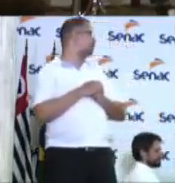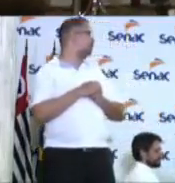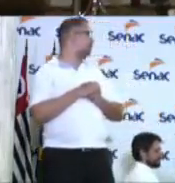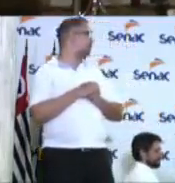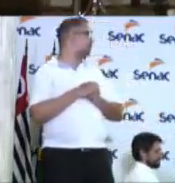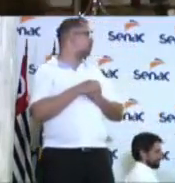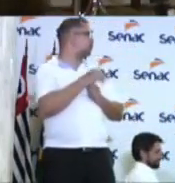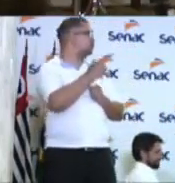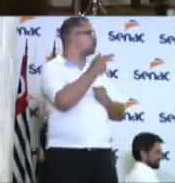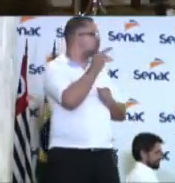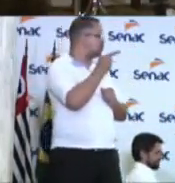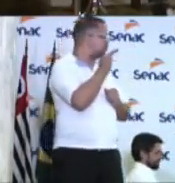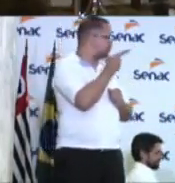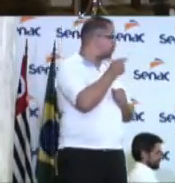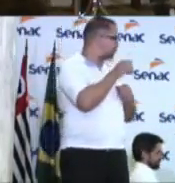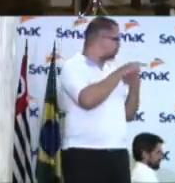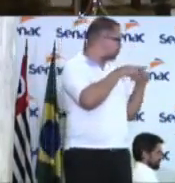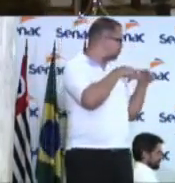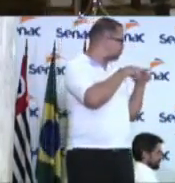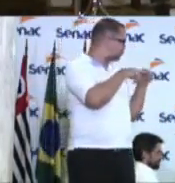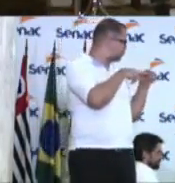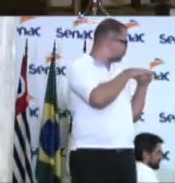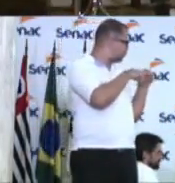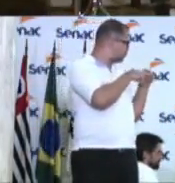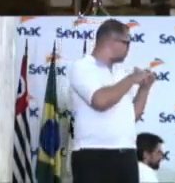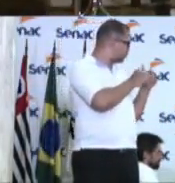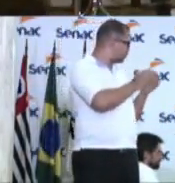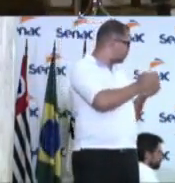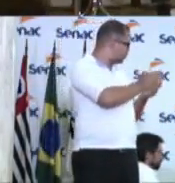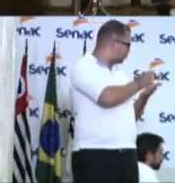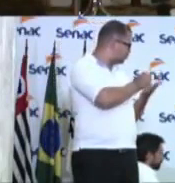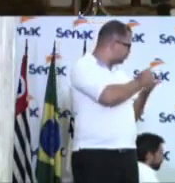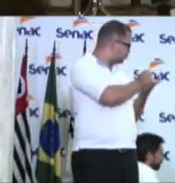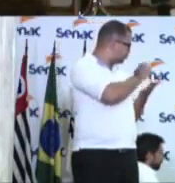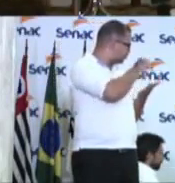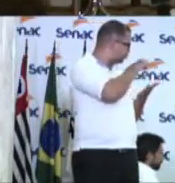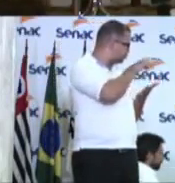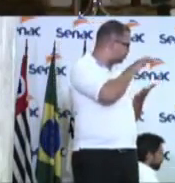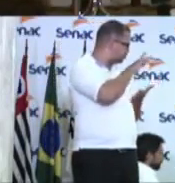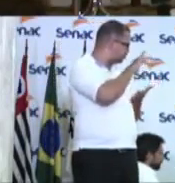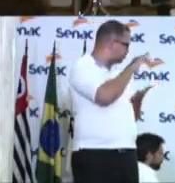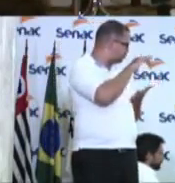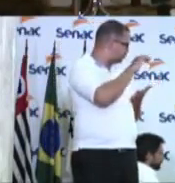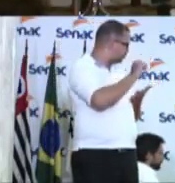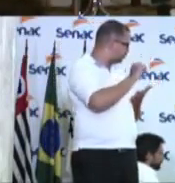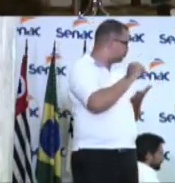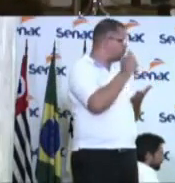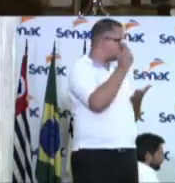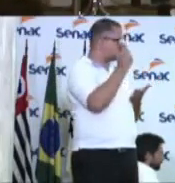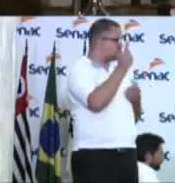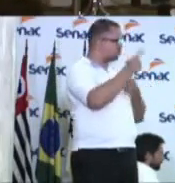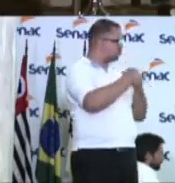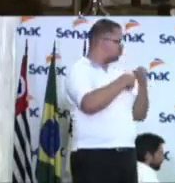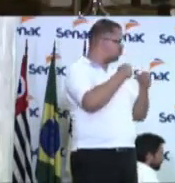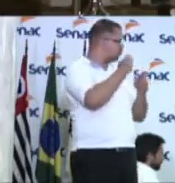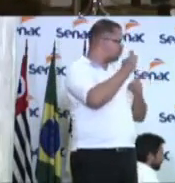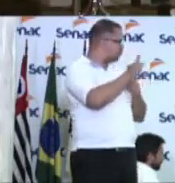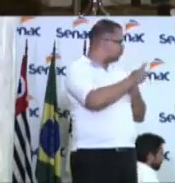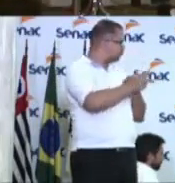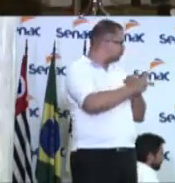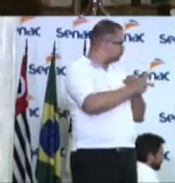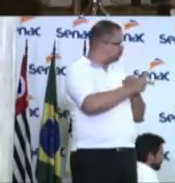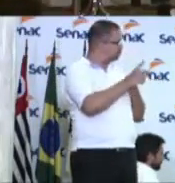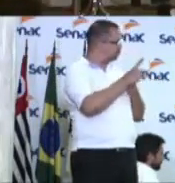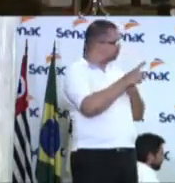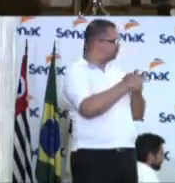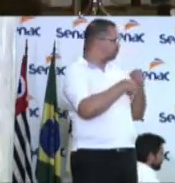Há quanto tempo você trabalha com cerveja, com Antártica? Puxa, Antártica, acho que um ano. Eu estou há 2 na UMAP e